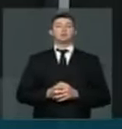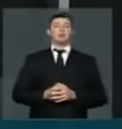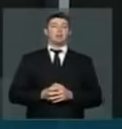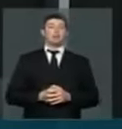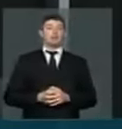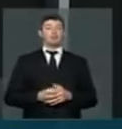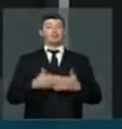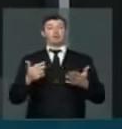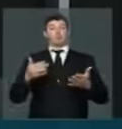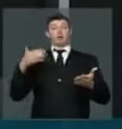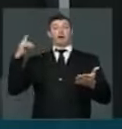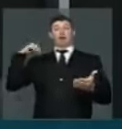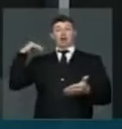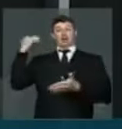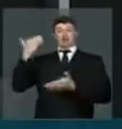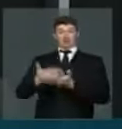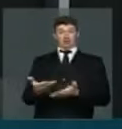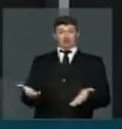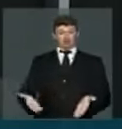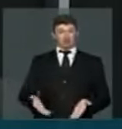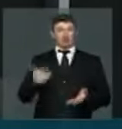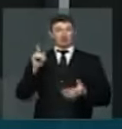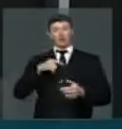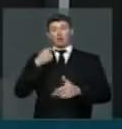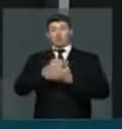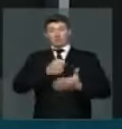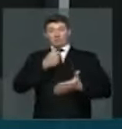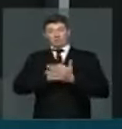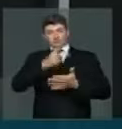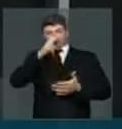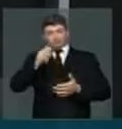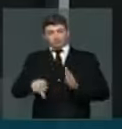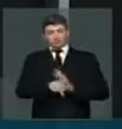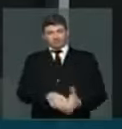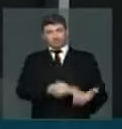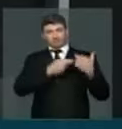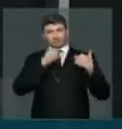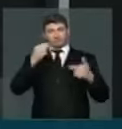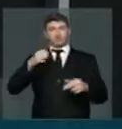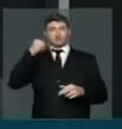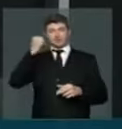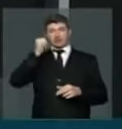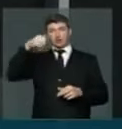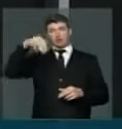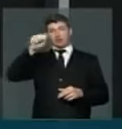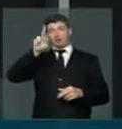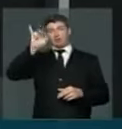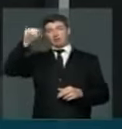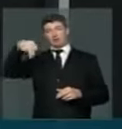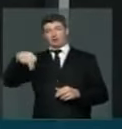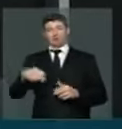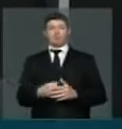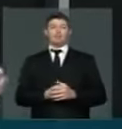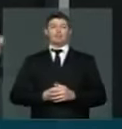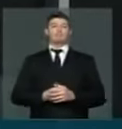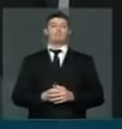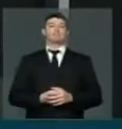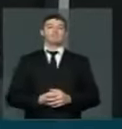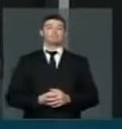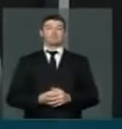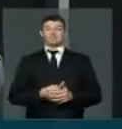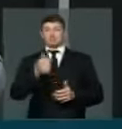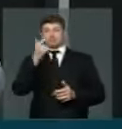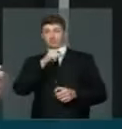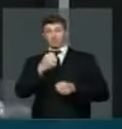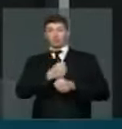Sergipe. E de lá para cá, passou a ser uma bandeira de luta do mandato do senador Eduardo Amorim, meu caro deputado Alberto, a